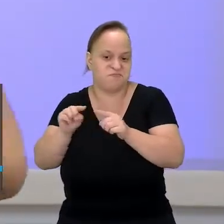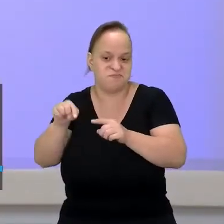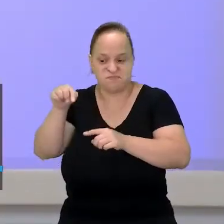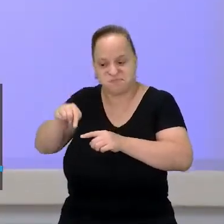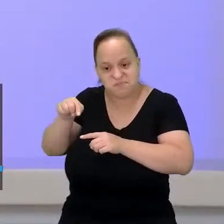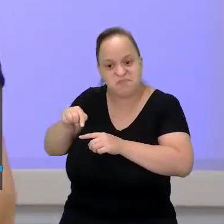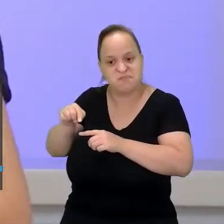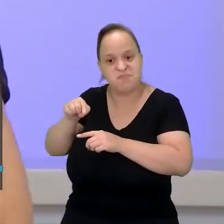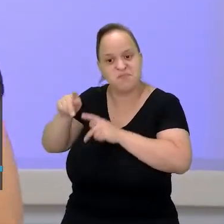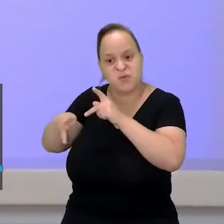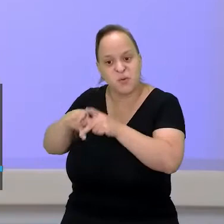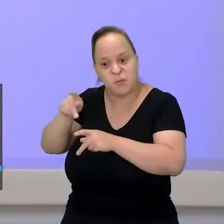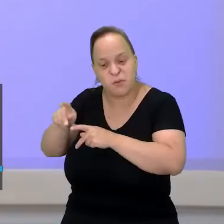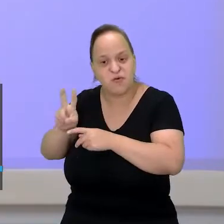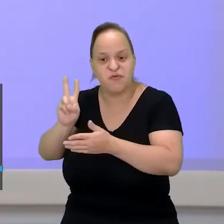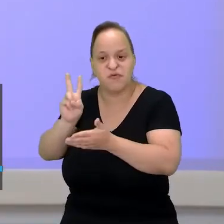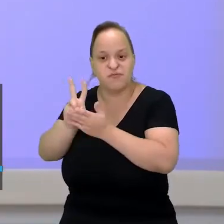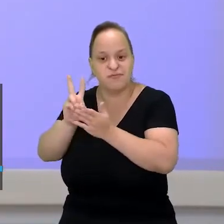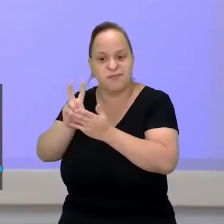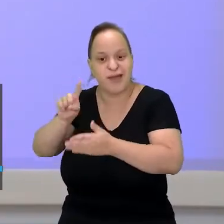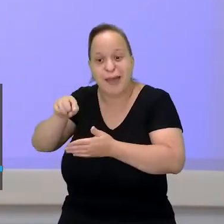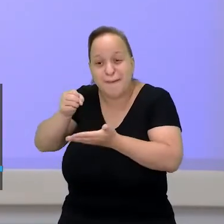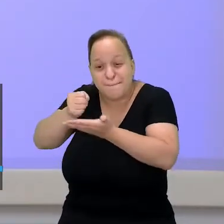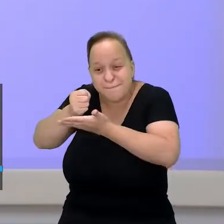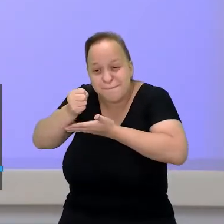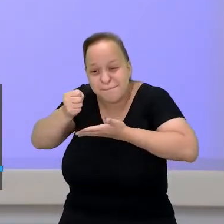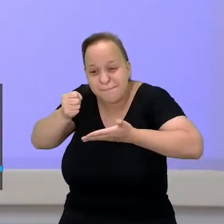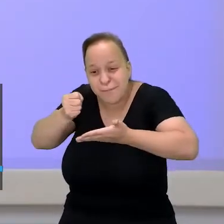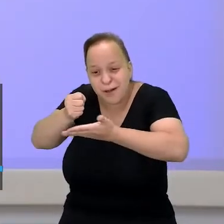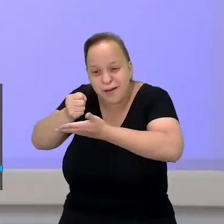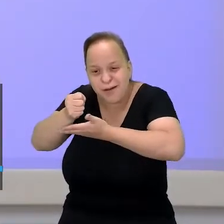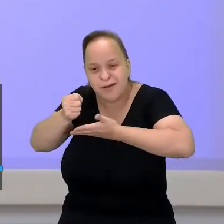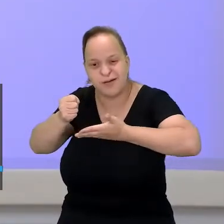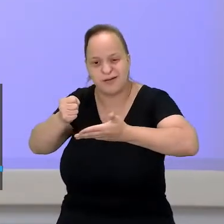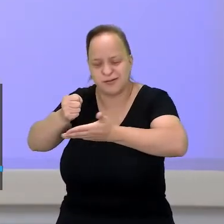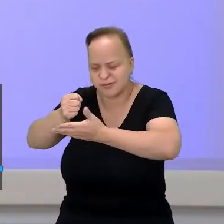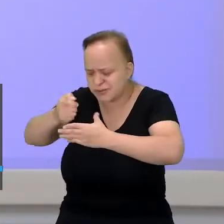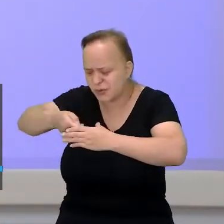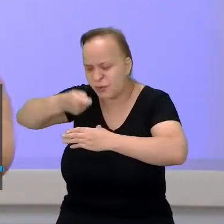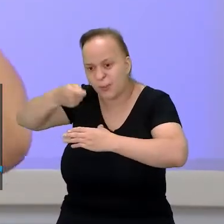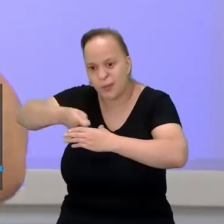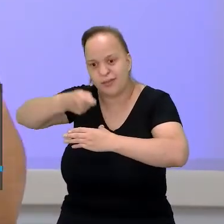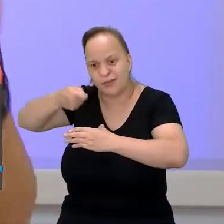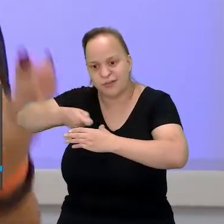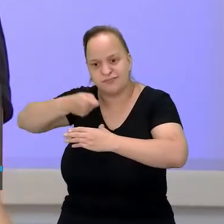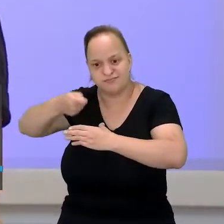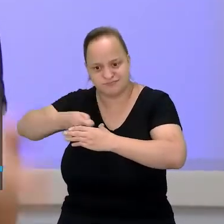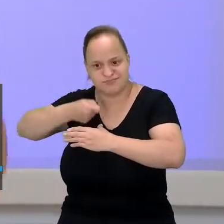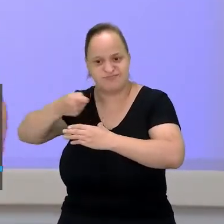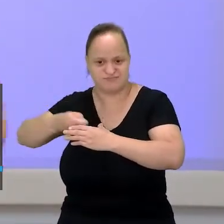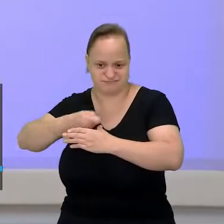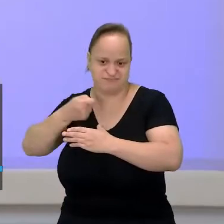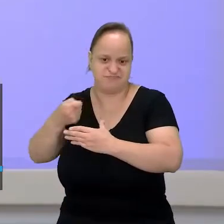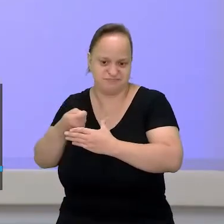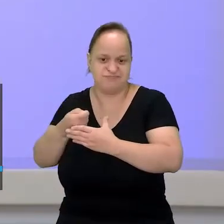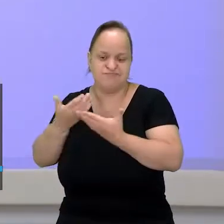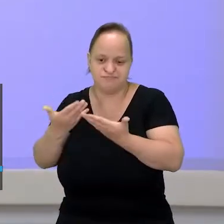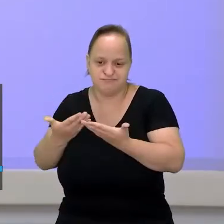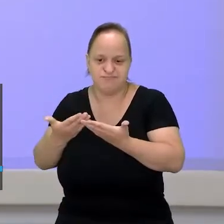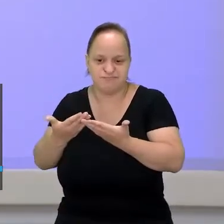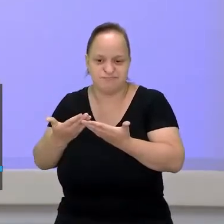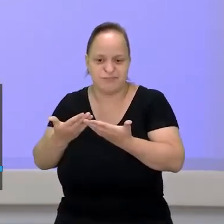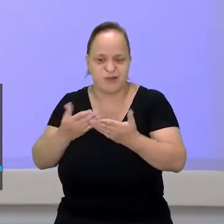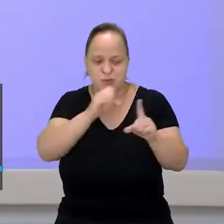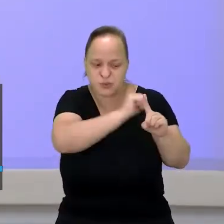cara, é base da alimentação. Então, é muito diferente, vamos dizer, o aspecto social tem um peso no biológico